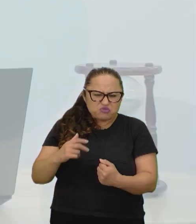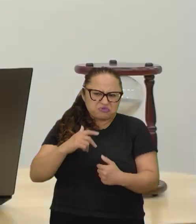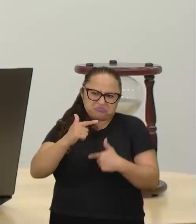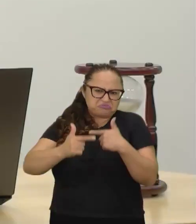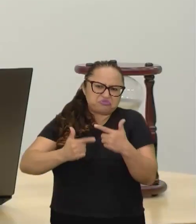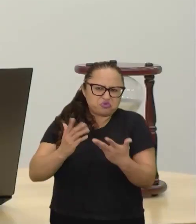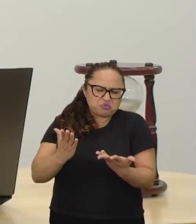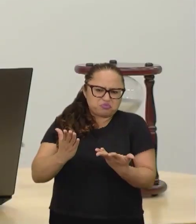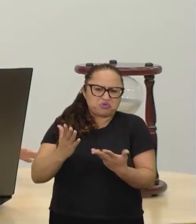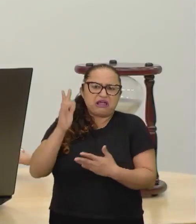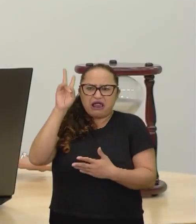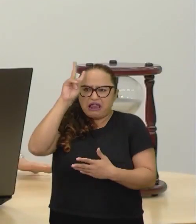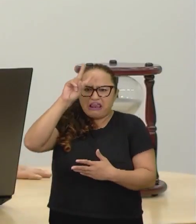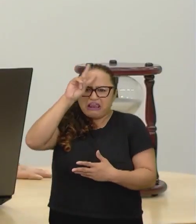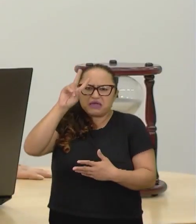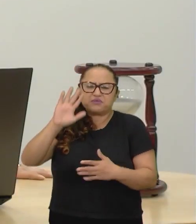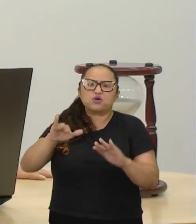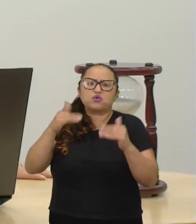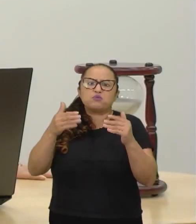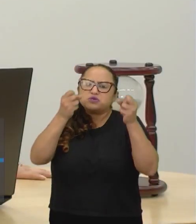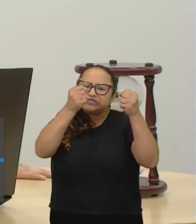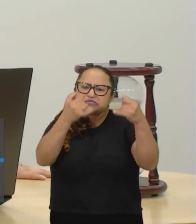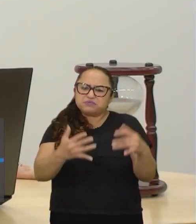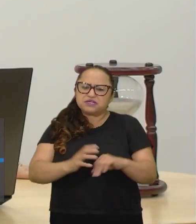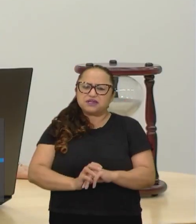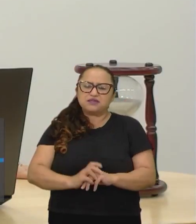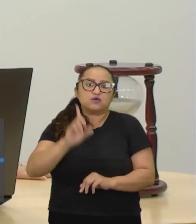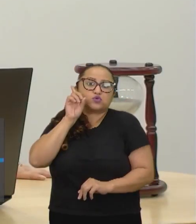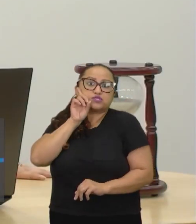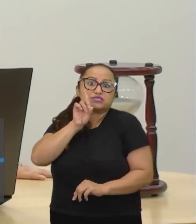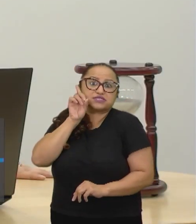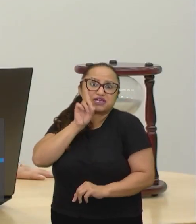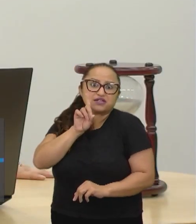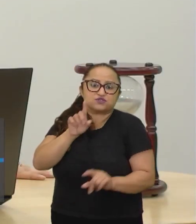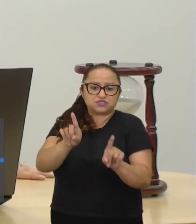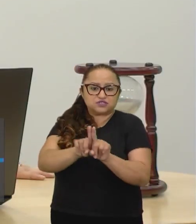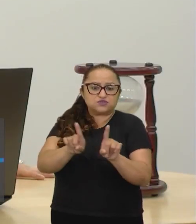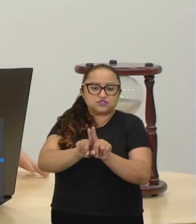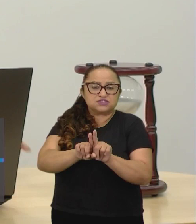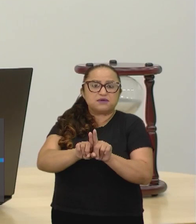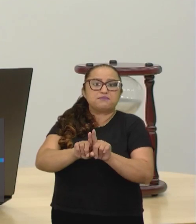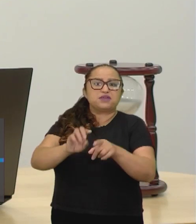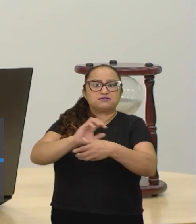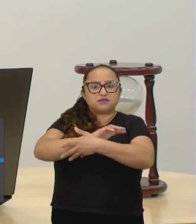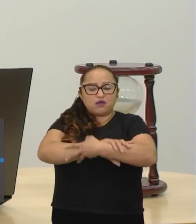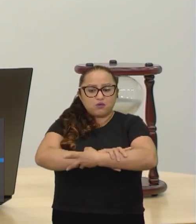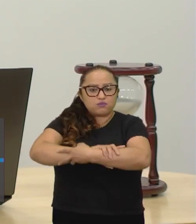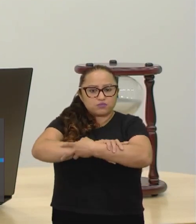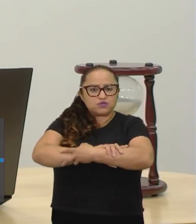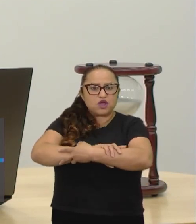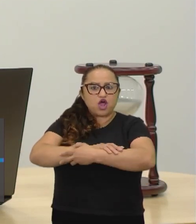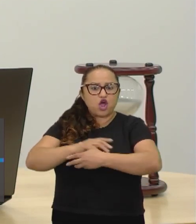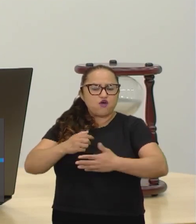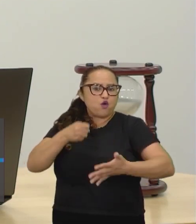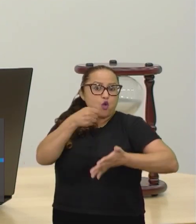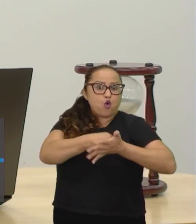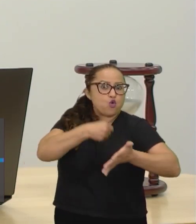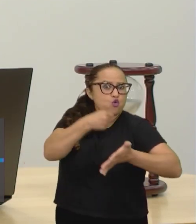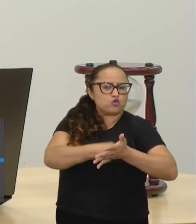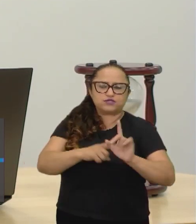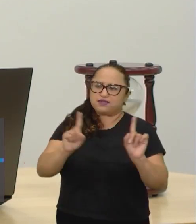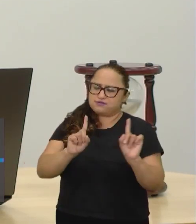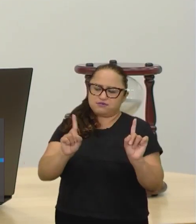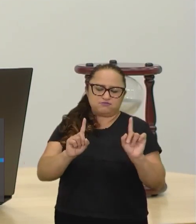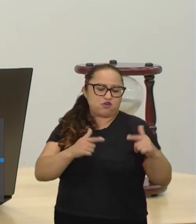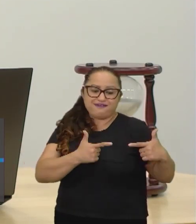falei na Guerra Fria para vocês que assim, ó, os Estados Unidos e a União Soviética, eles não vão lutar de fato. Não tem assim uma guerra